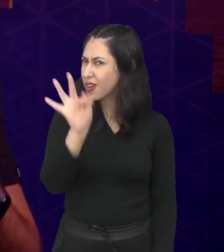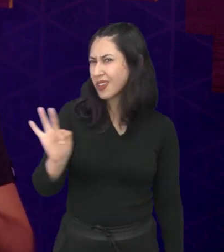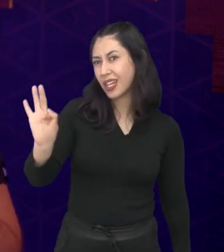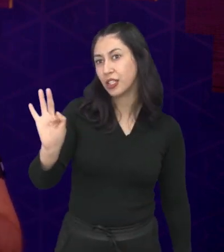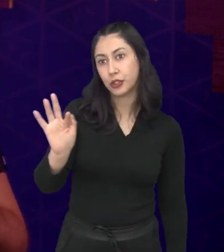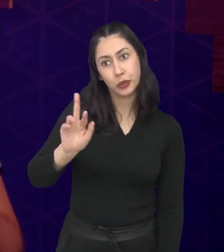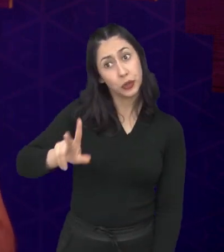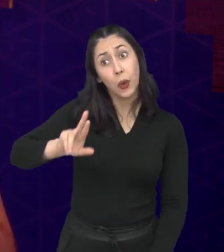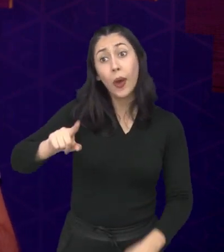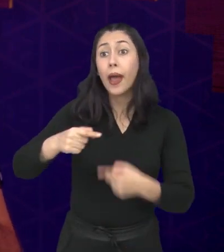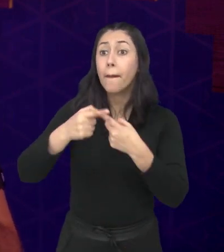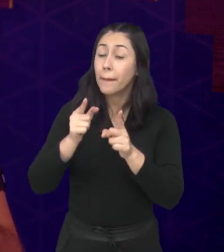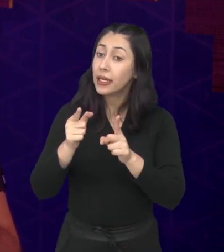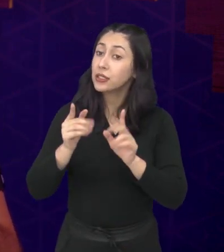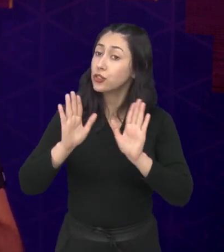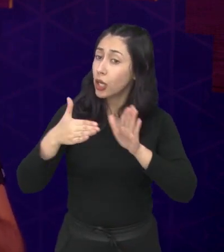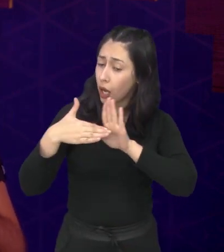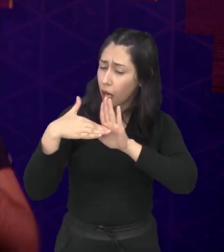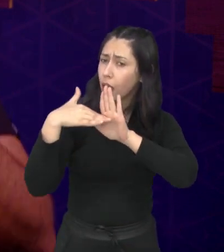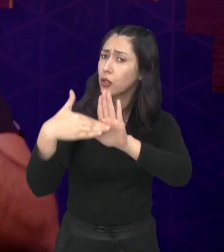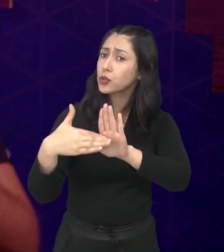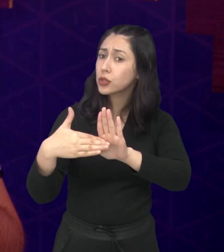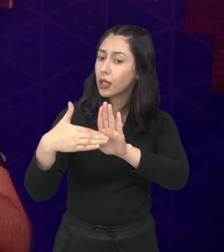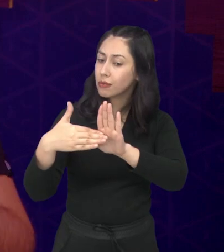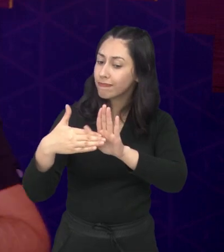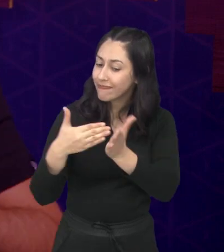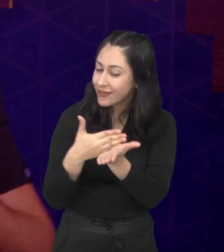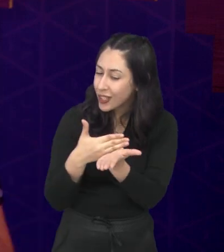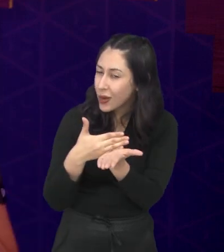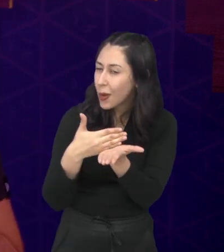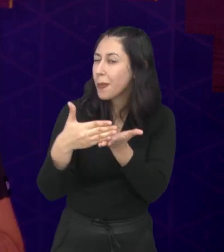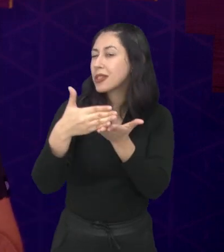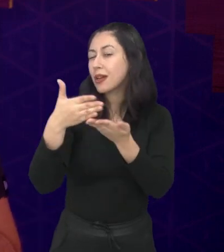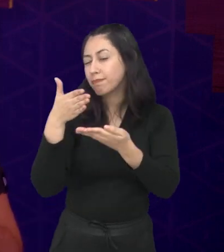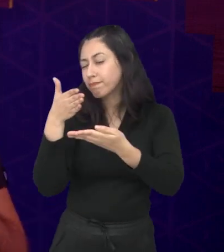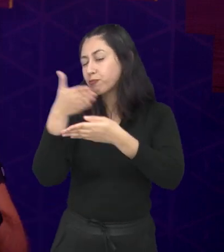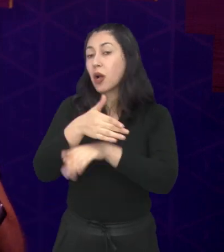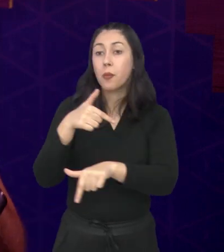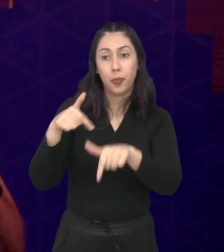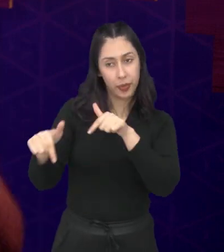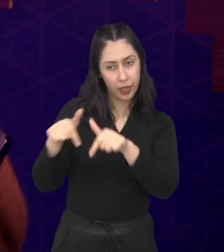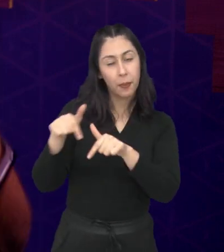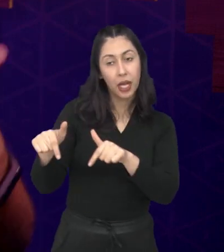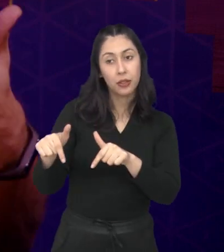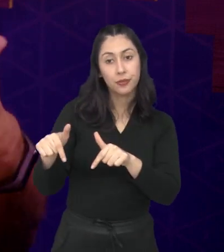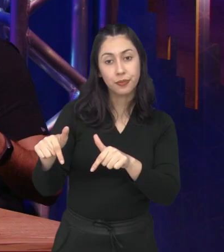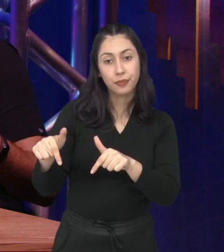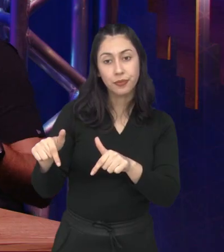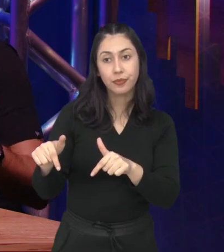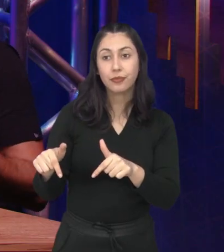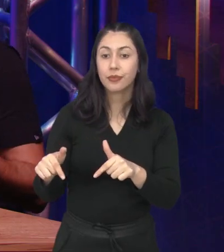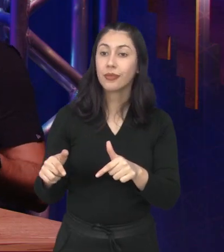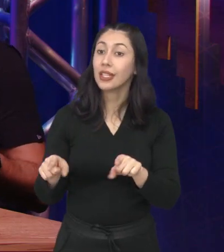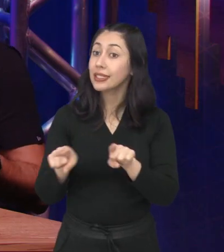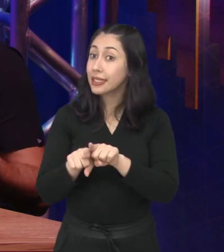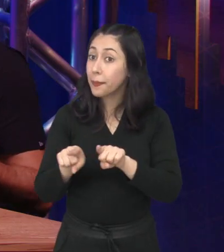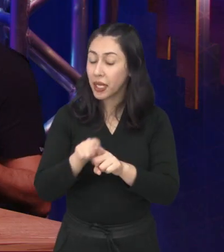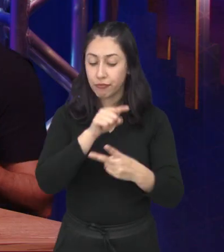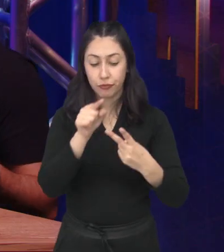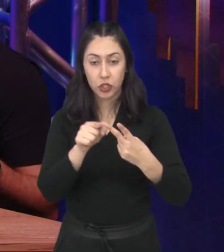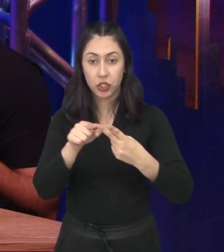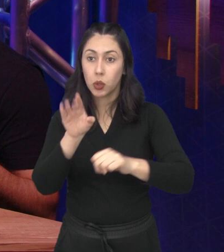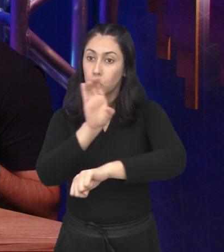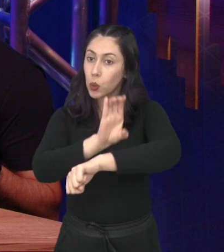curso rápido, que vai poder te ajudar aí a ingressar na profissão e tal. Certo. A gente tem os cursos técnicos,